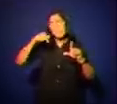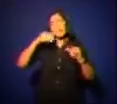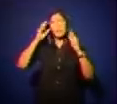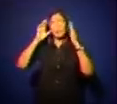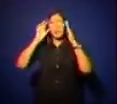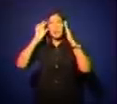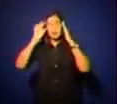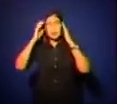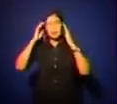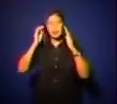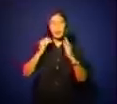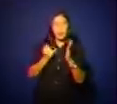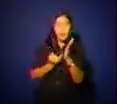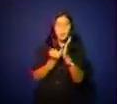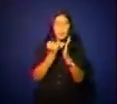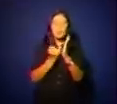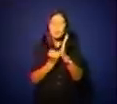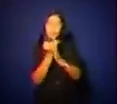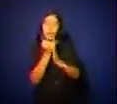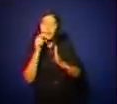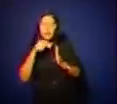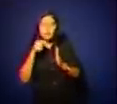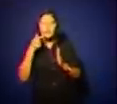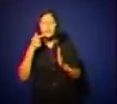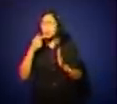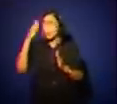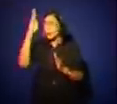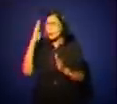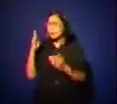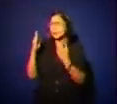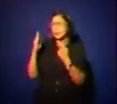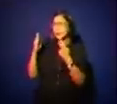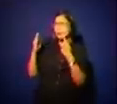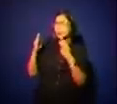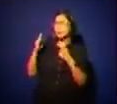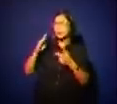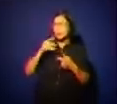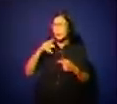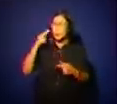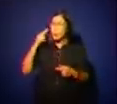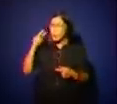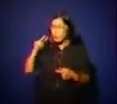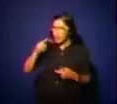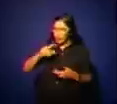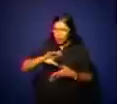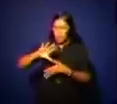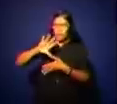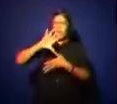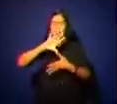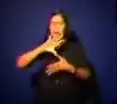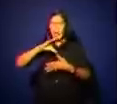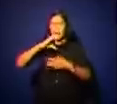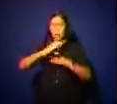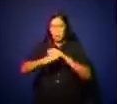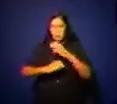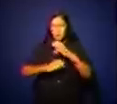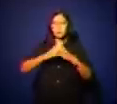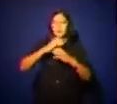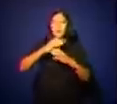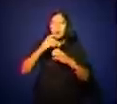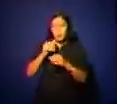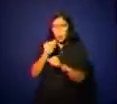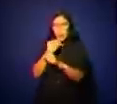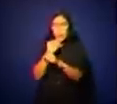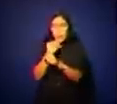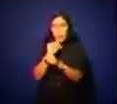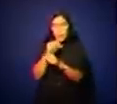inflacionário que o Brasil descola um pouco se a gente olhar por exemplo alguns outros emergentes na América Latina ele vinha num ciclo de melhor estacionou em